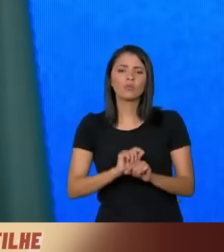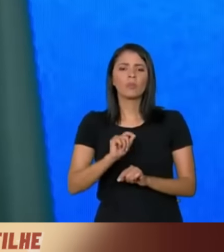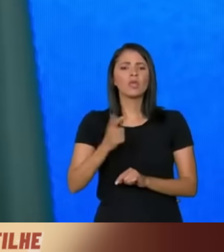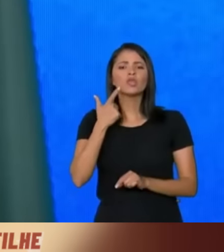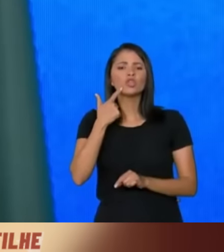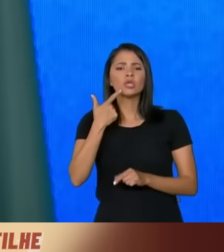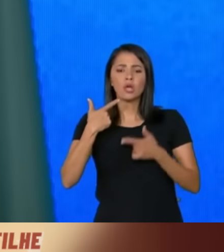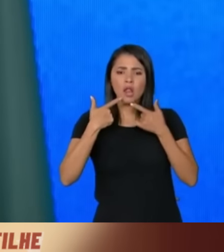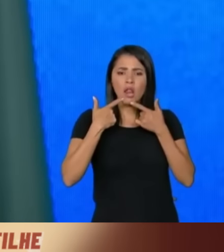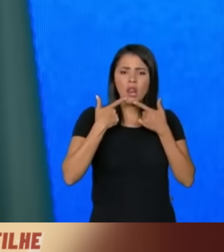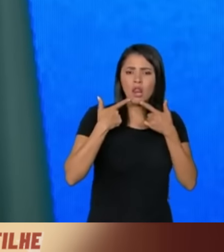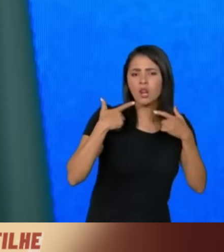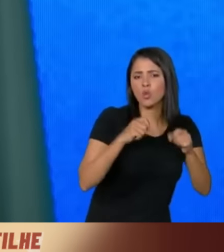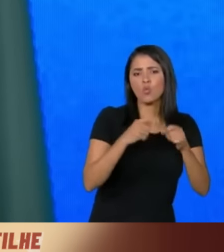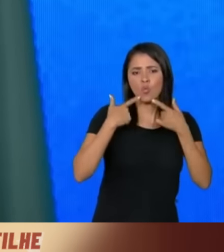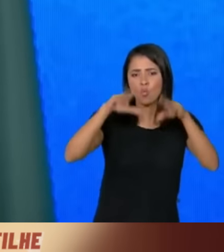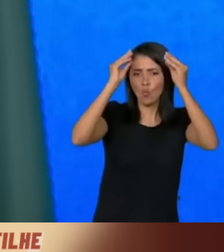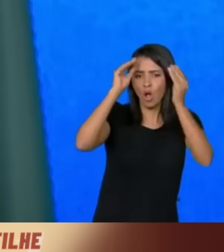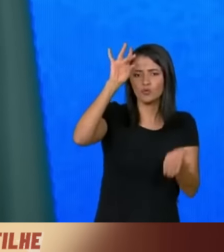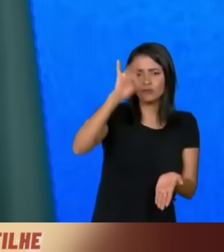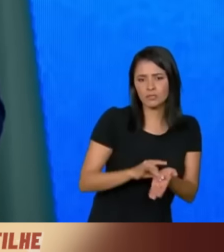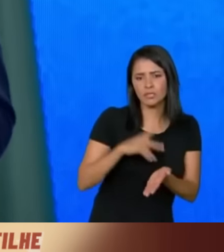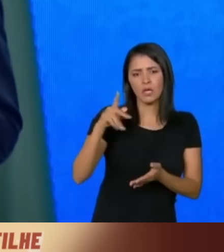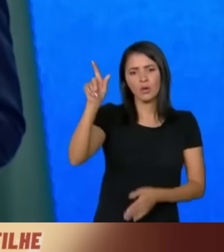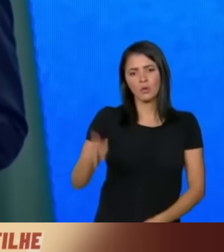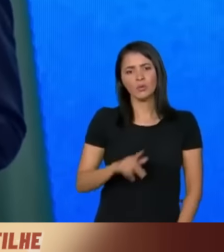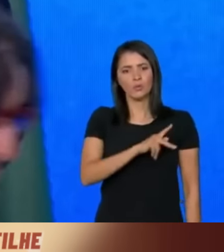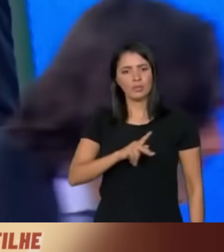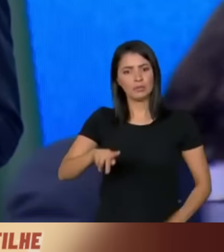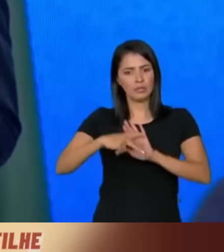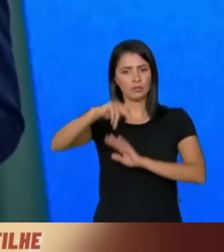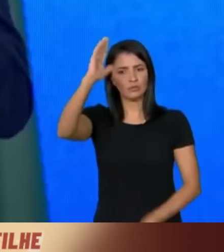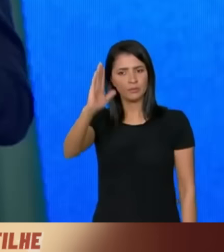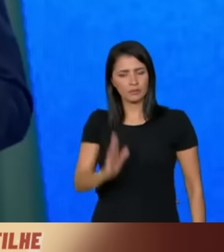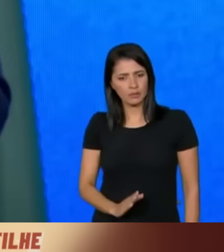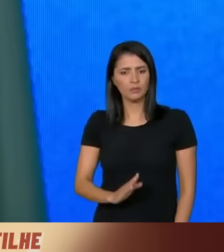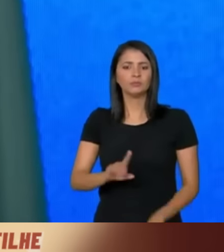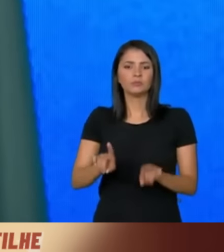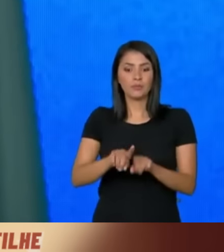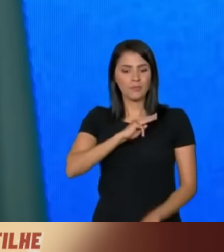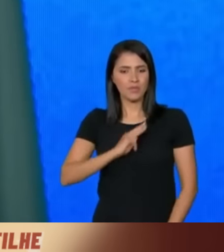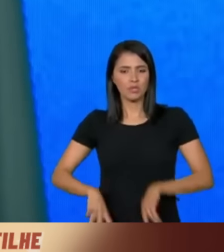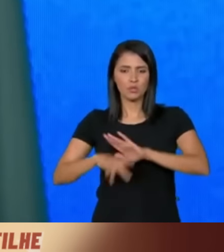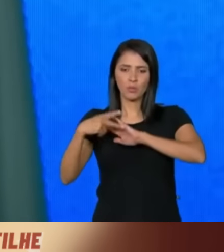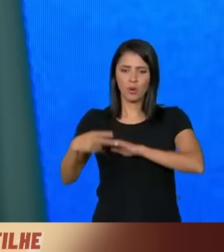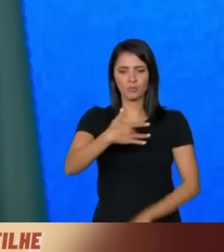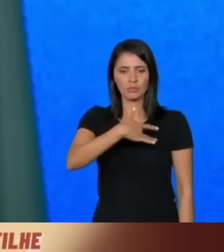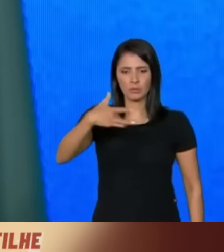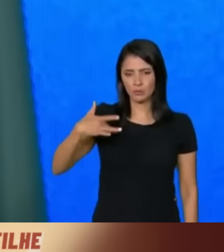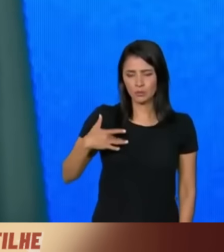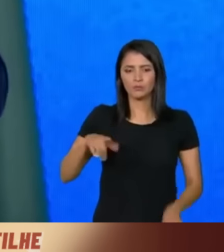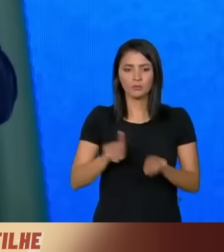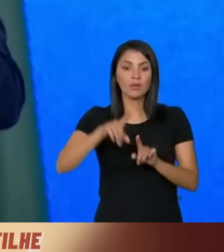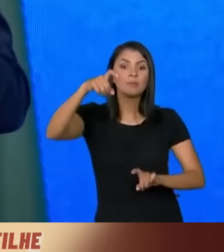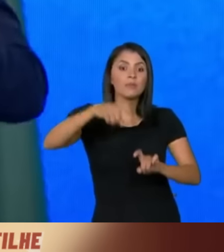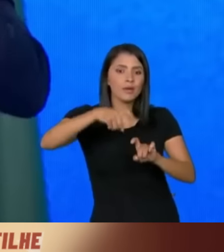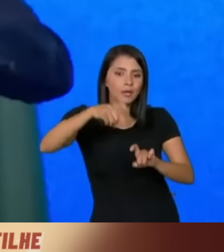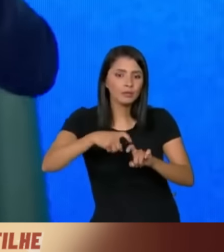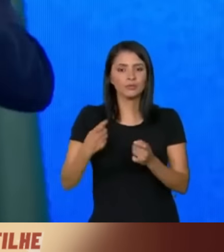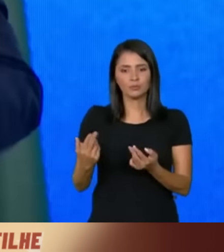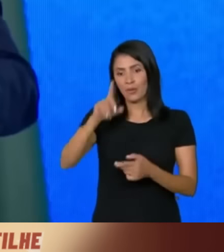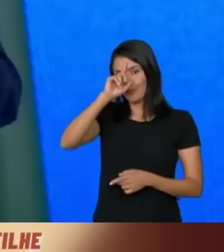linguagem oficial do presidente da República, de ministro da Saúde, de médicos